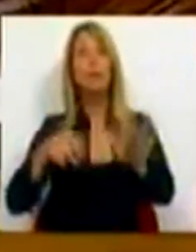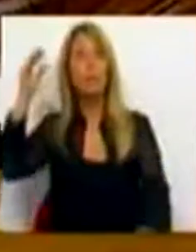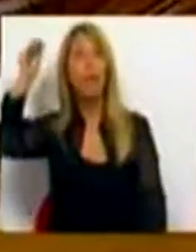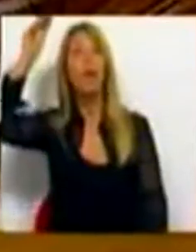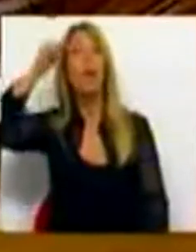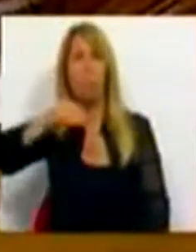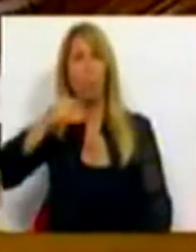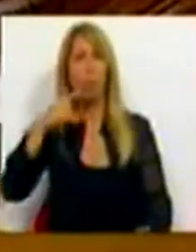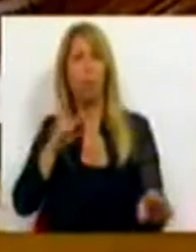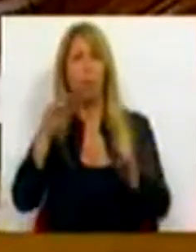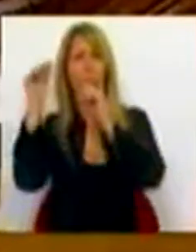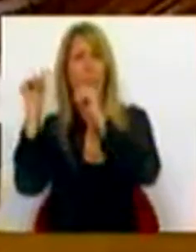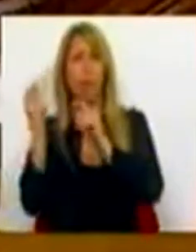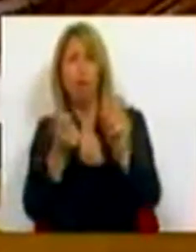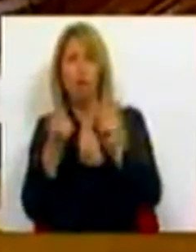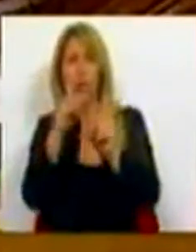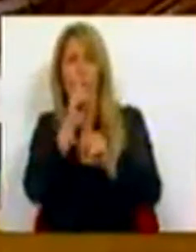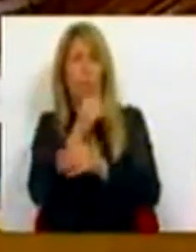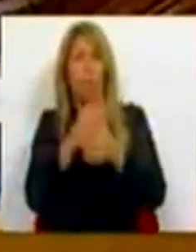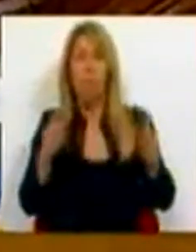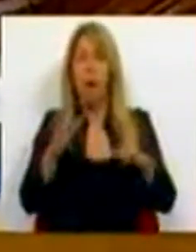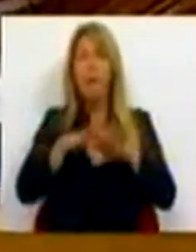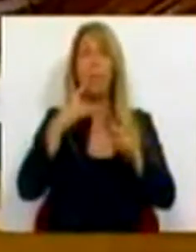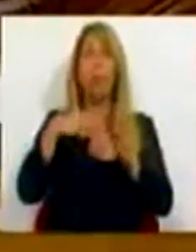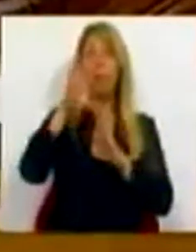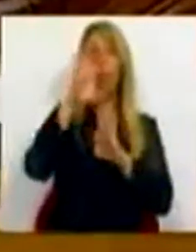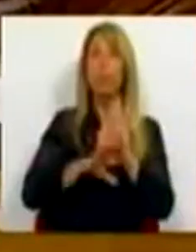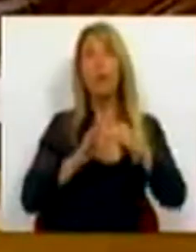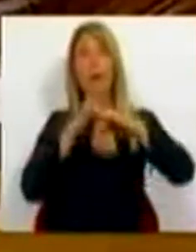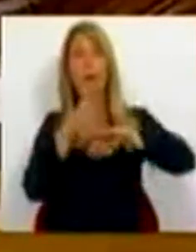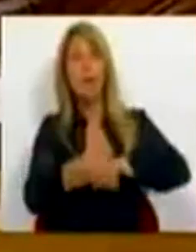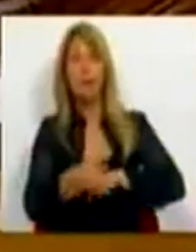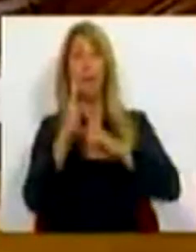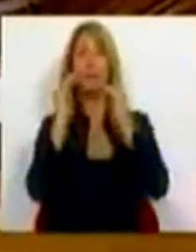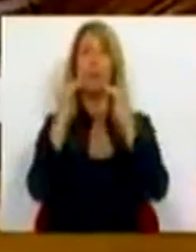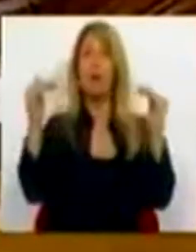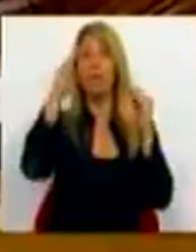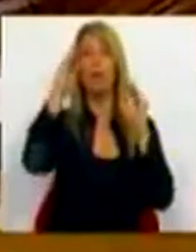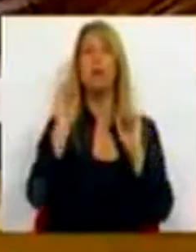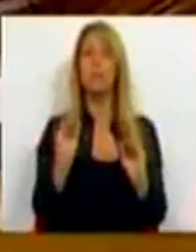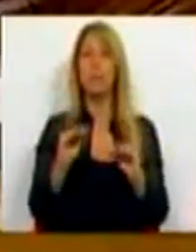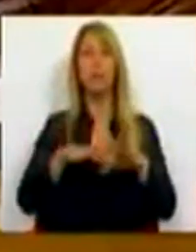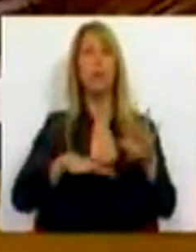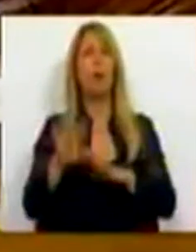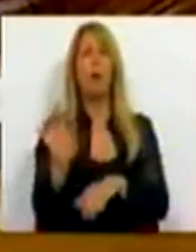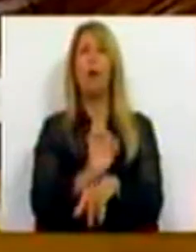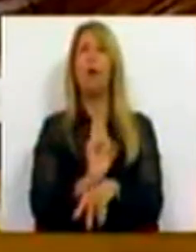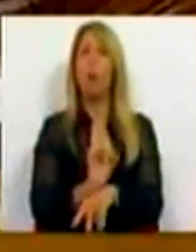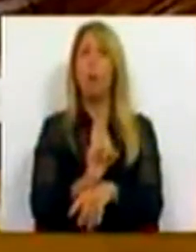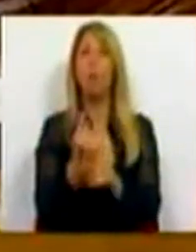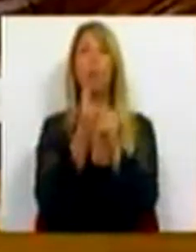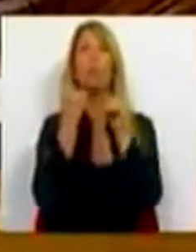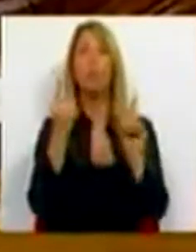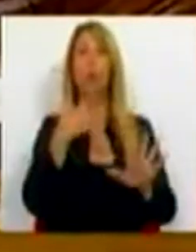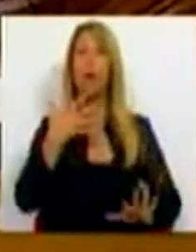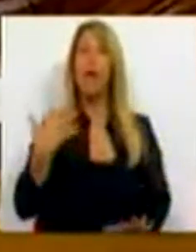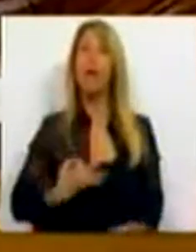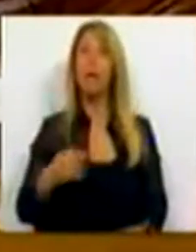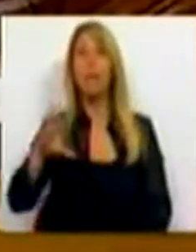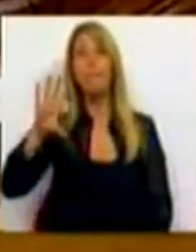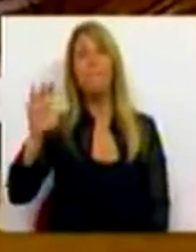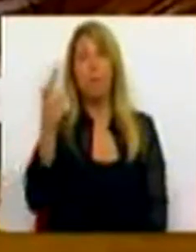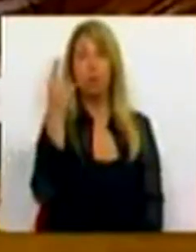à discussão sobre as condições de acesso e frequência deste nível de ensino. Fazemo-lo desde logo, porque acreditamos que um